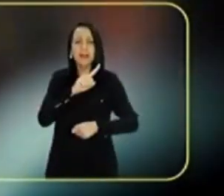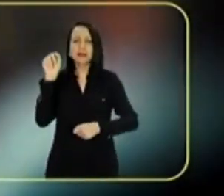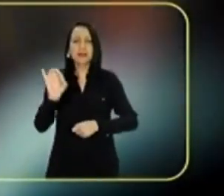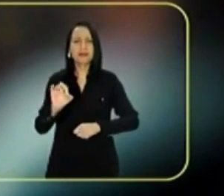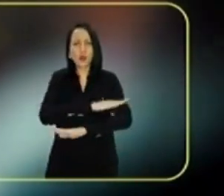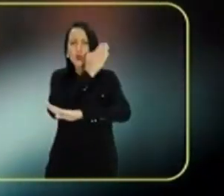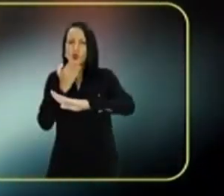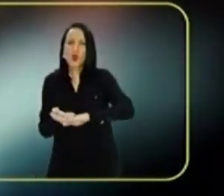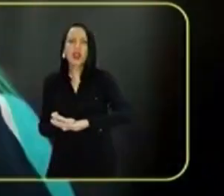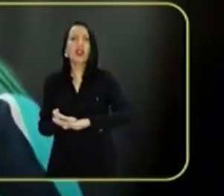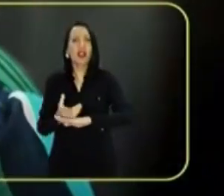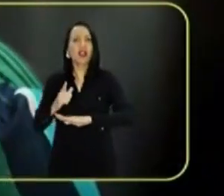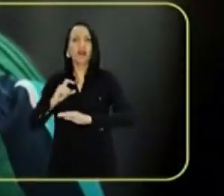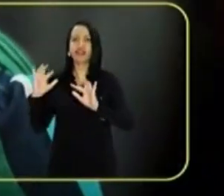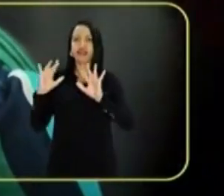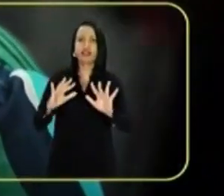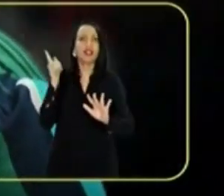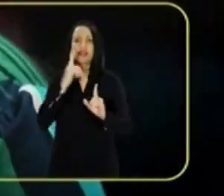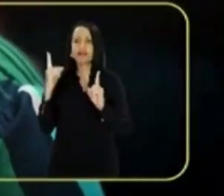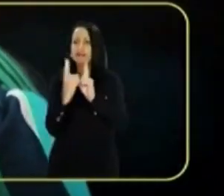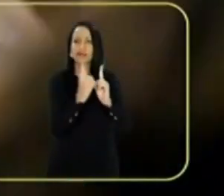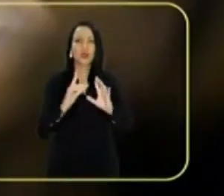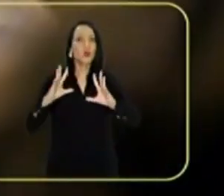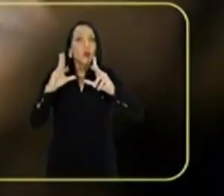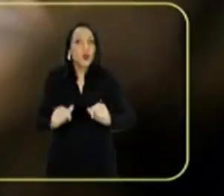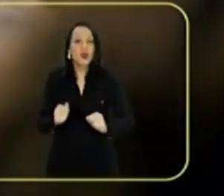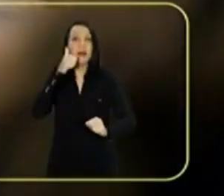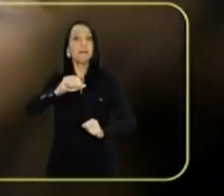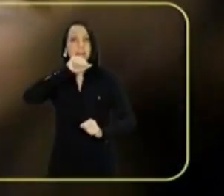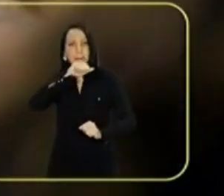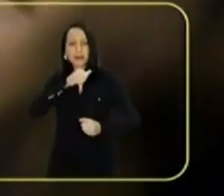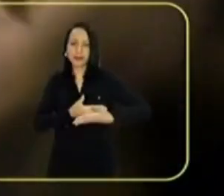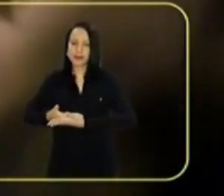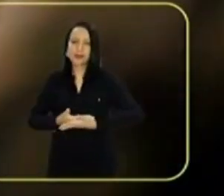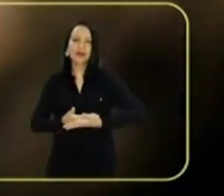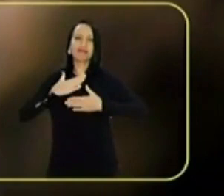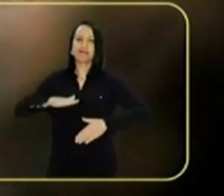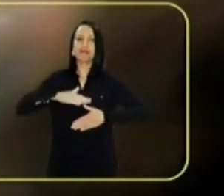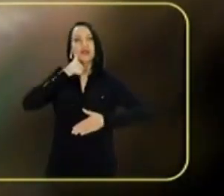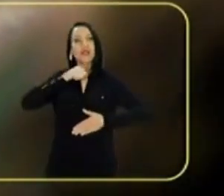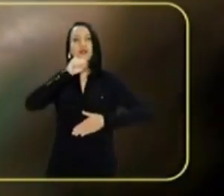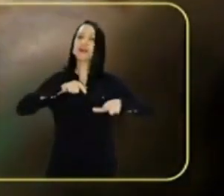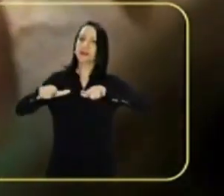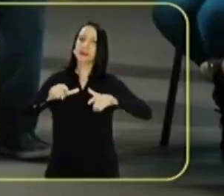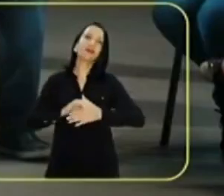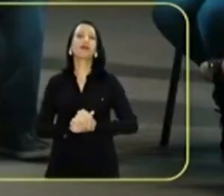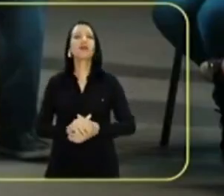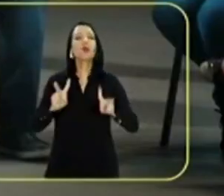ter 100% de vaga para atender todas as mães que têm filho pequeno, porque é a creche que vai dar tranquilidade para a mãe poder